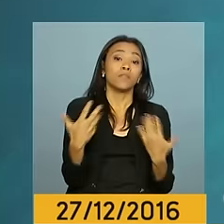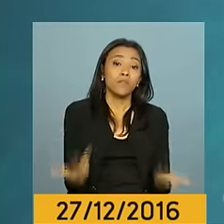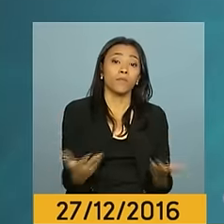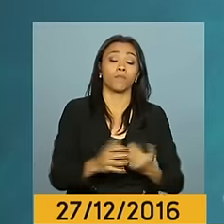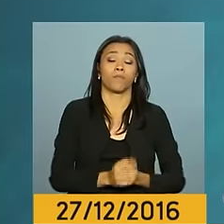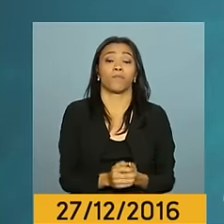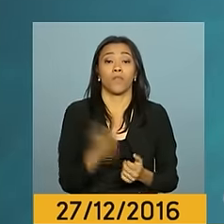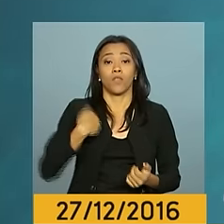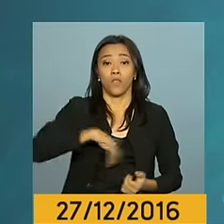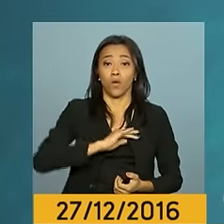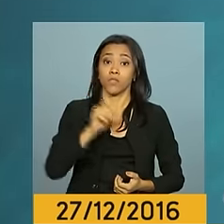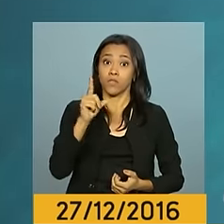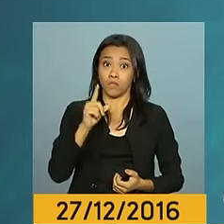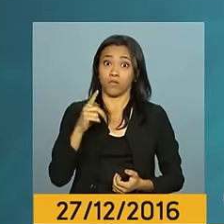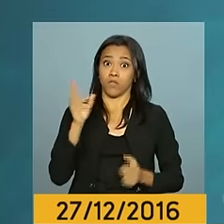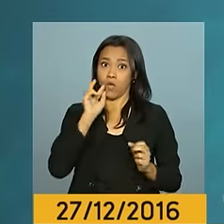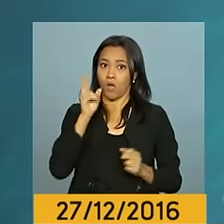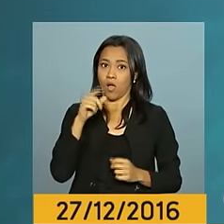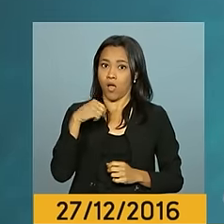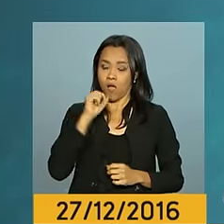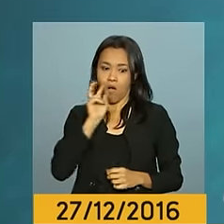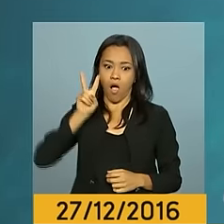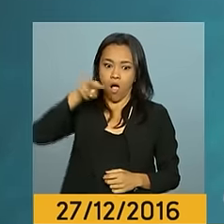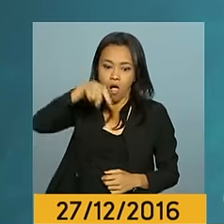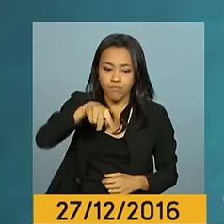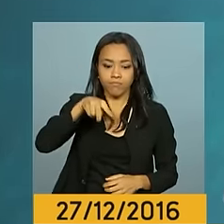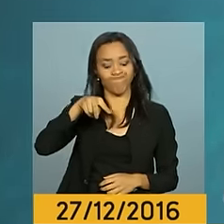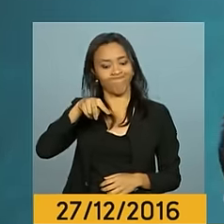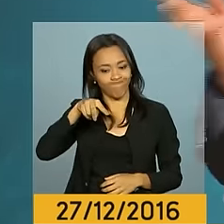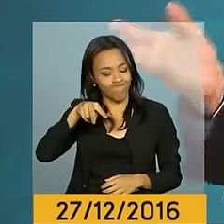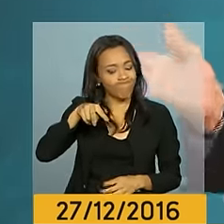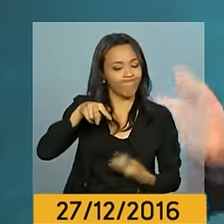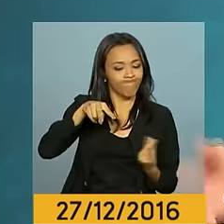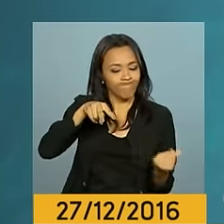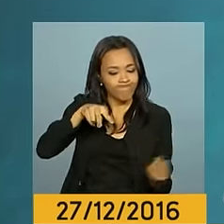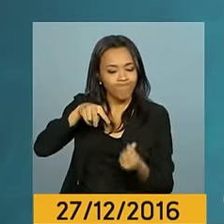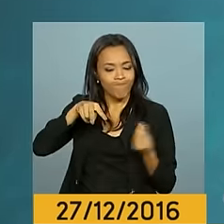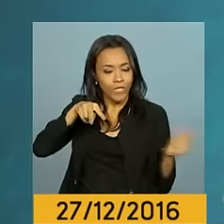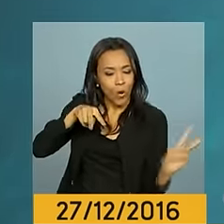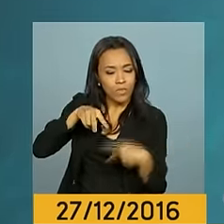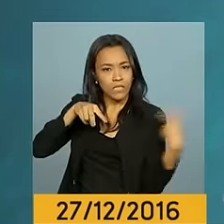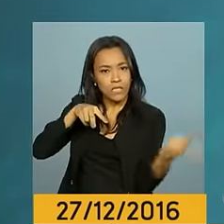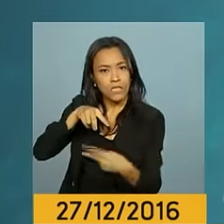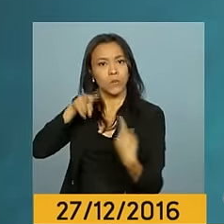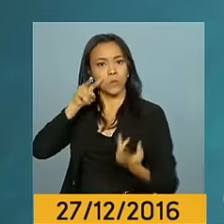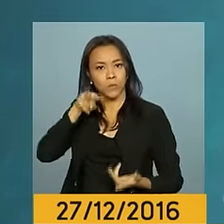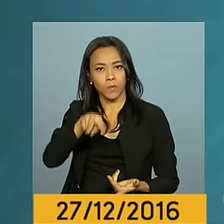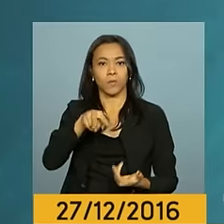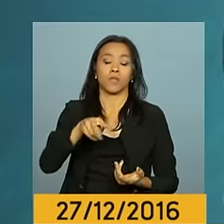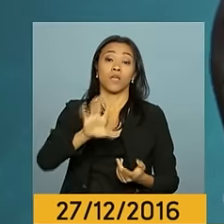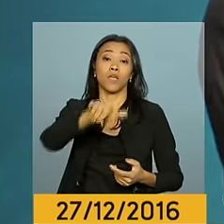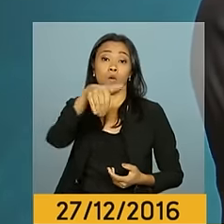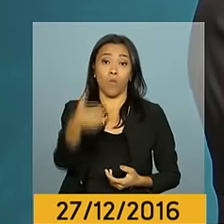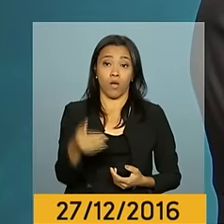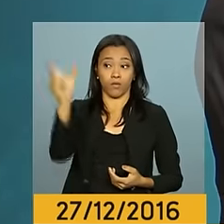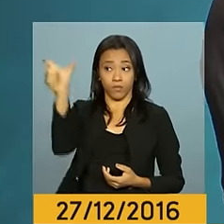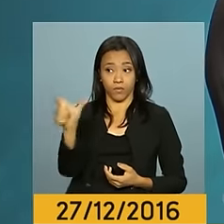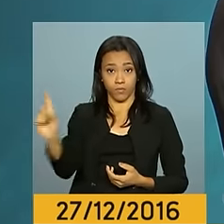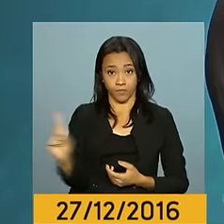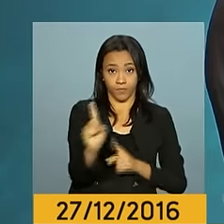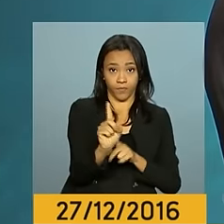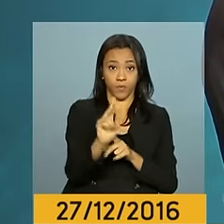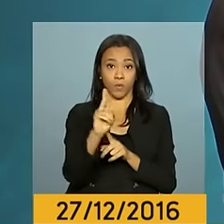seja nós temos os olhos voltados para esta realidade quando o Hélder anuncia